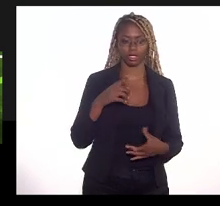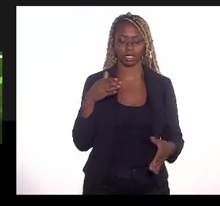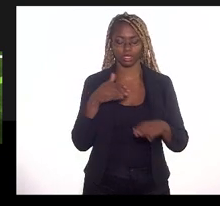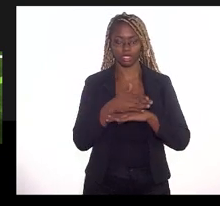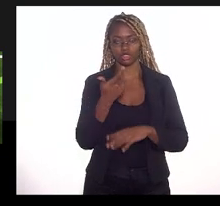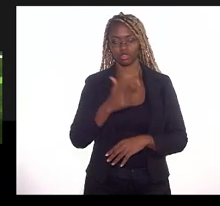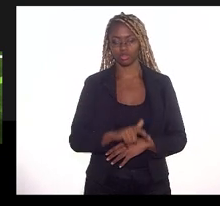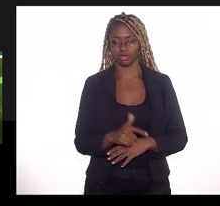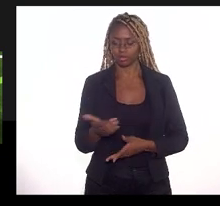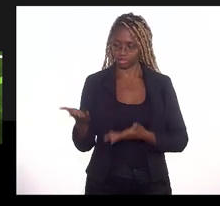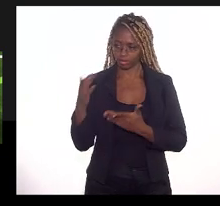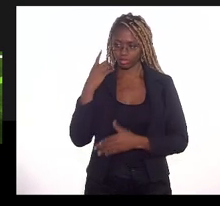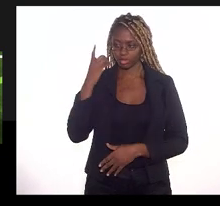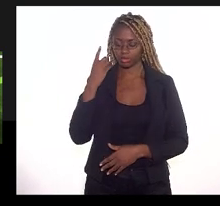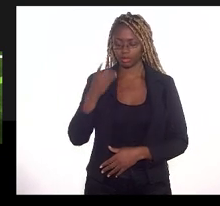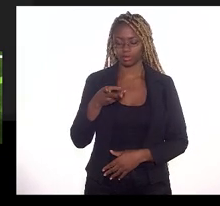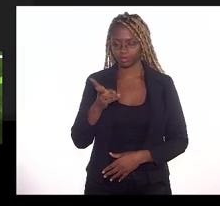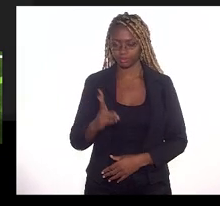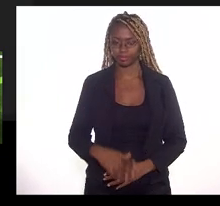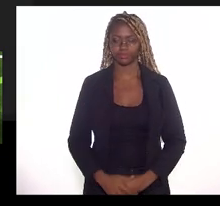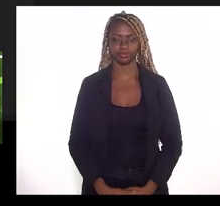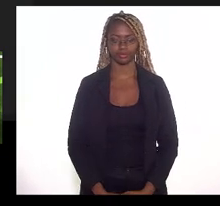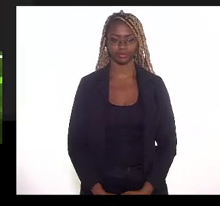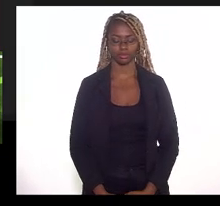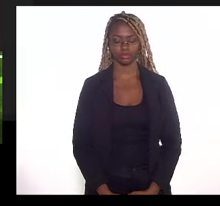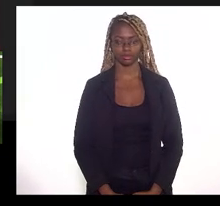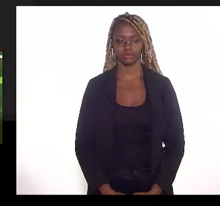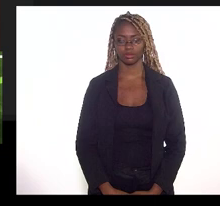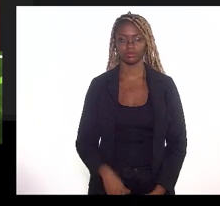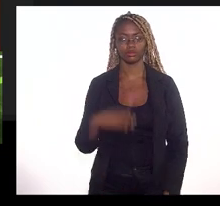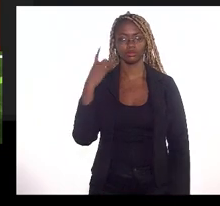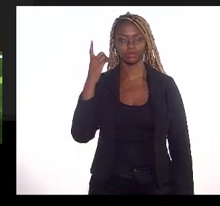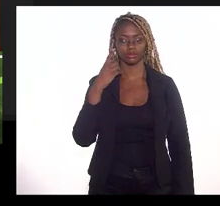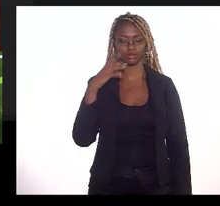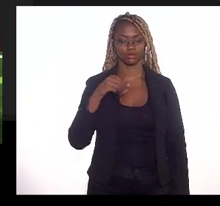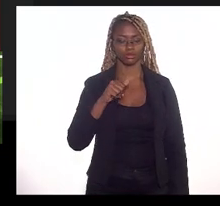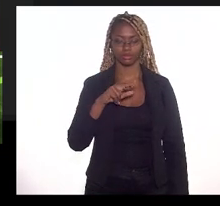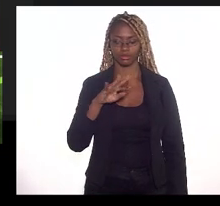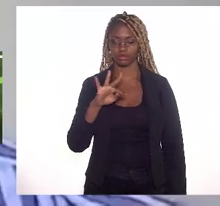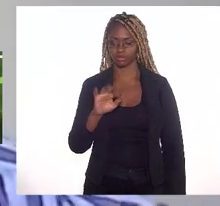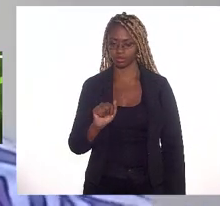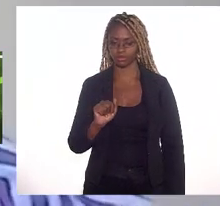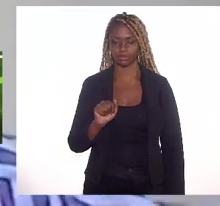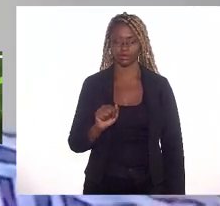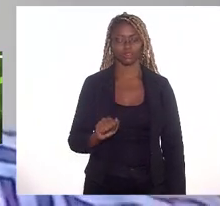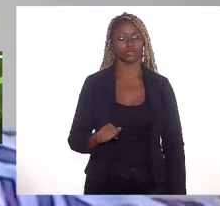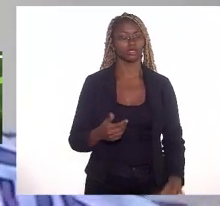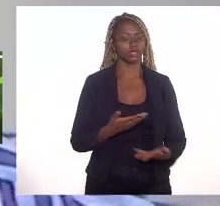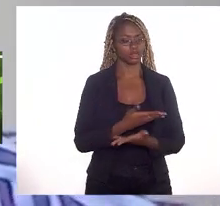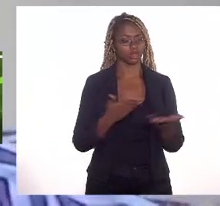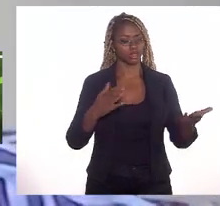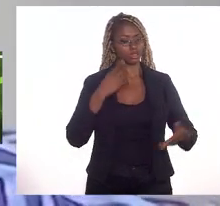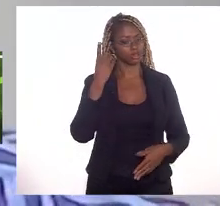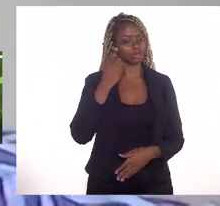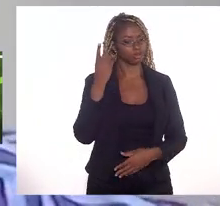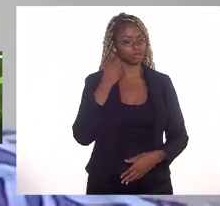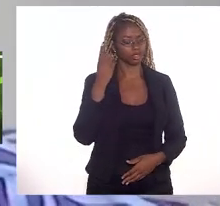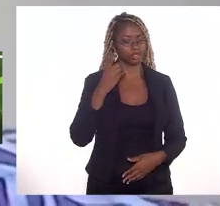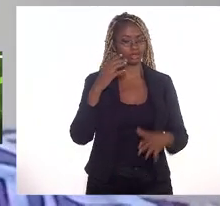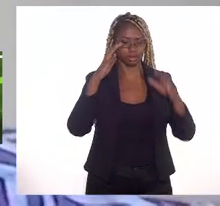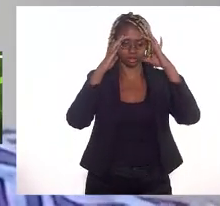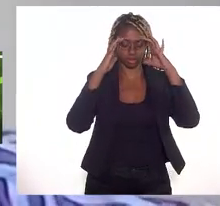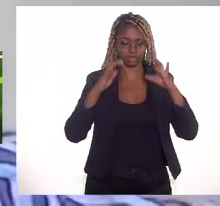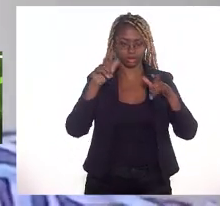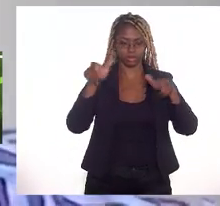conectar. Deputado Valdec. Deputada Marta Rocha, senhoras deputadas, senhores deputados, cidadãos